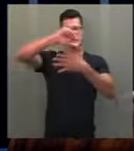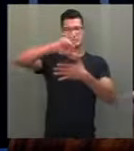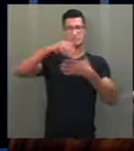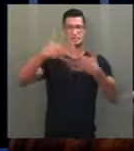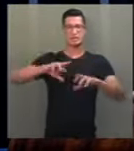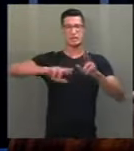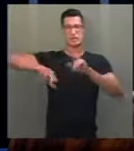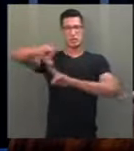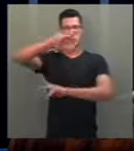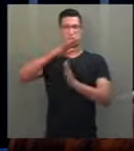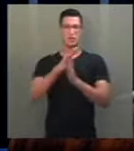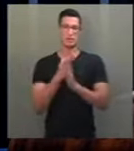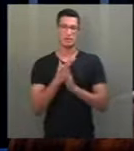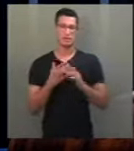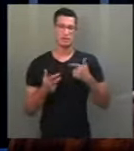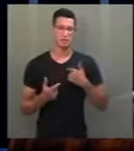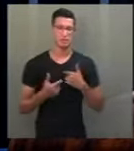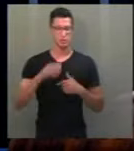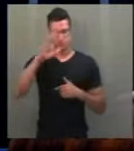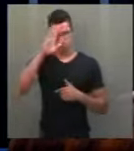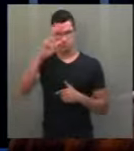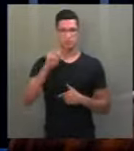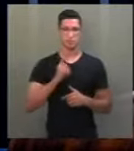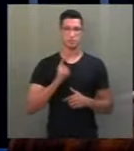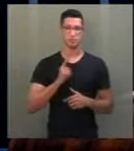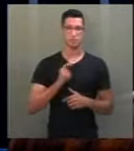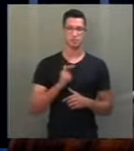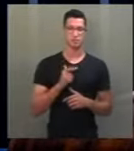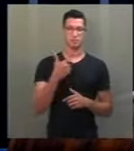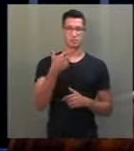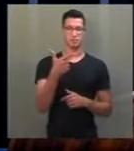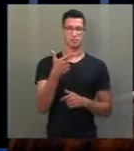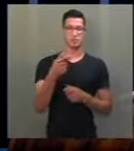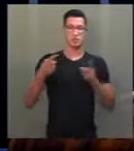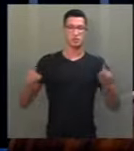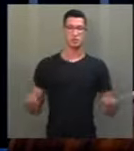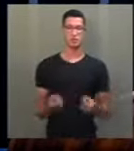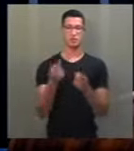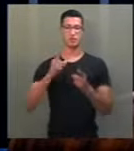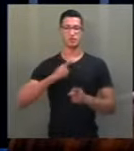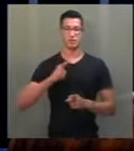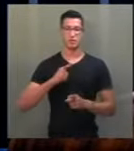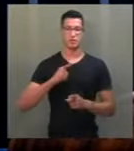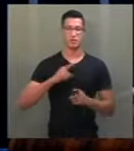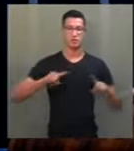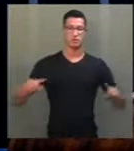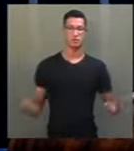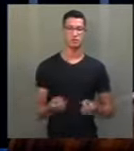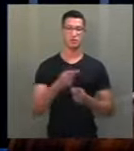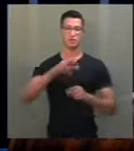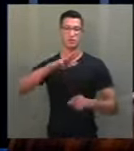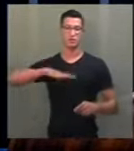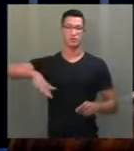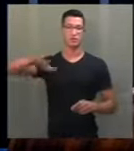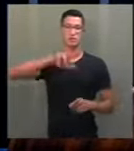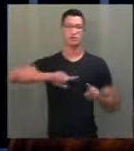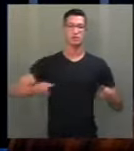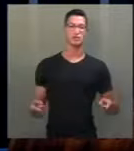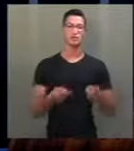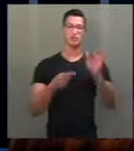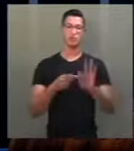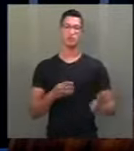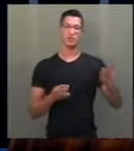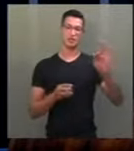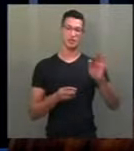enormes diferenças e eu parti do princípio dos dois grandes desafios que temos, o desafio regionalista e o desafio